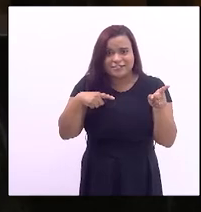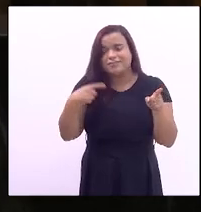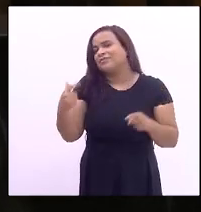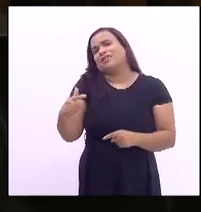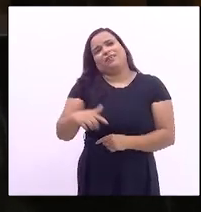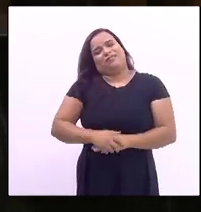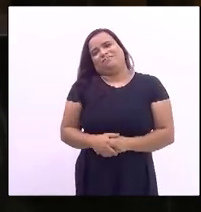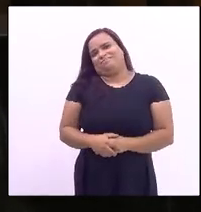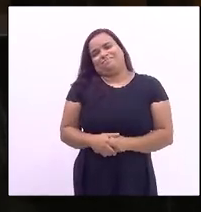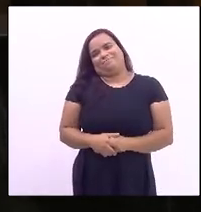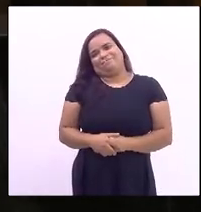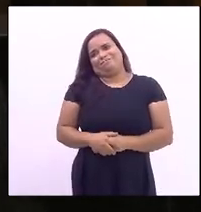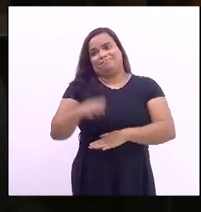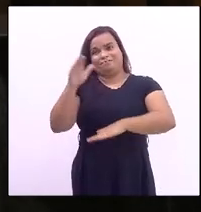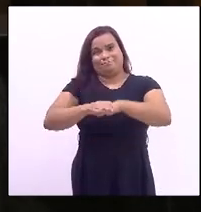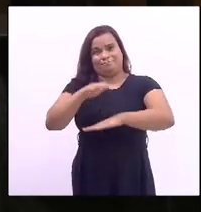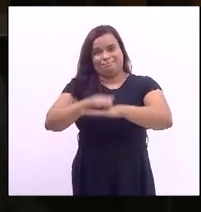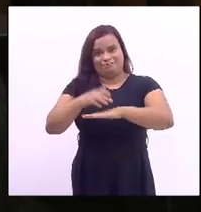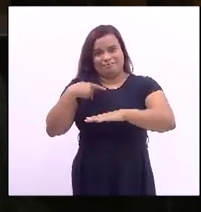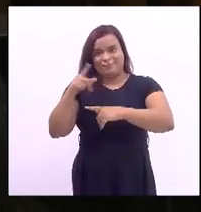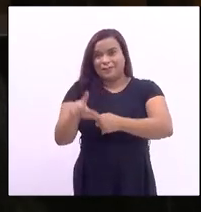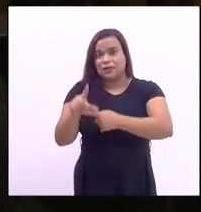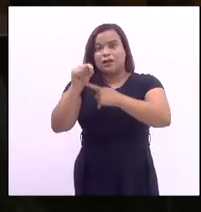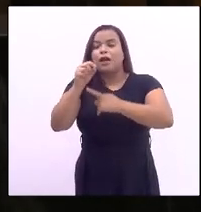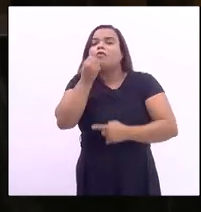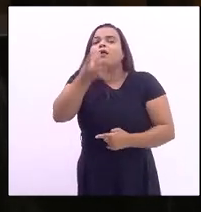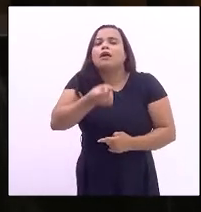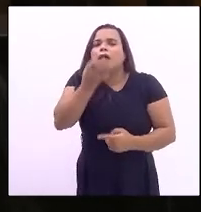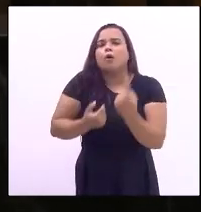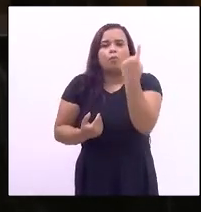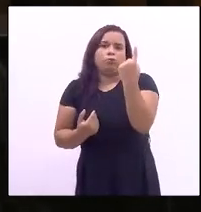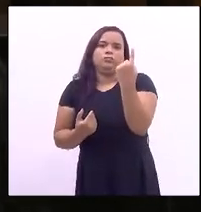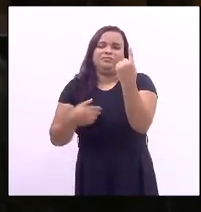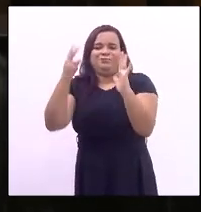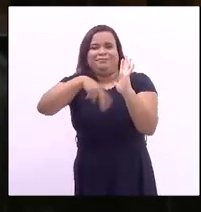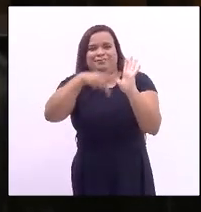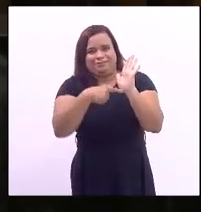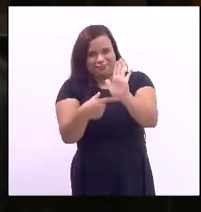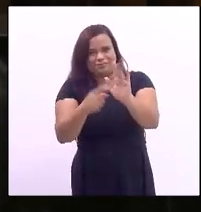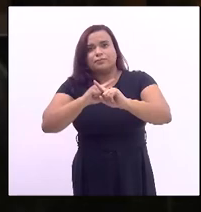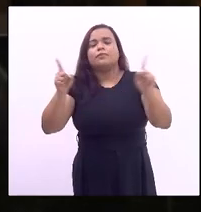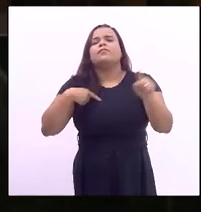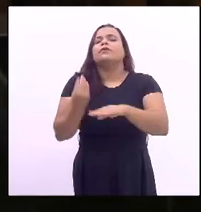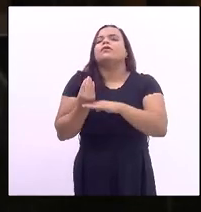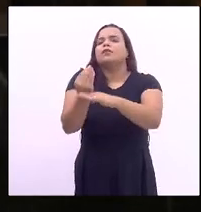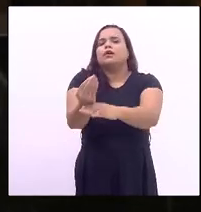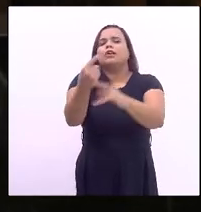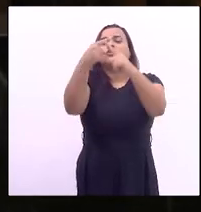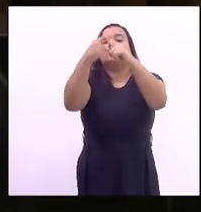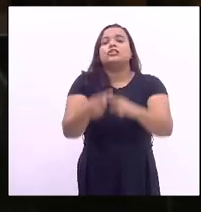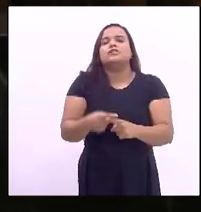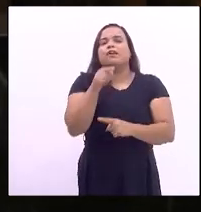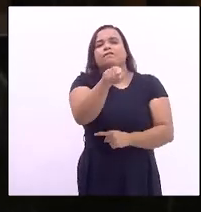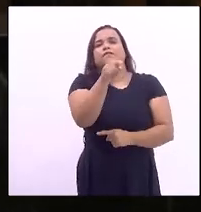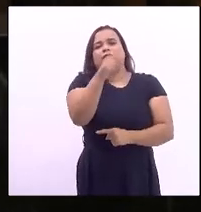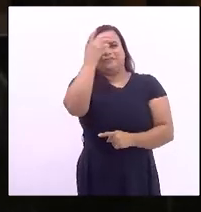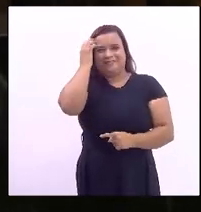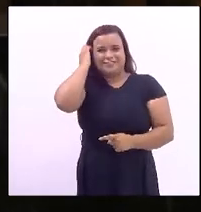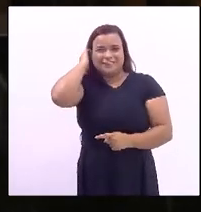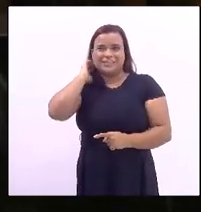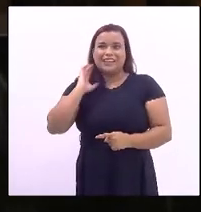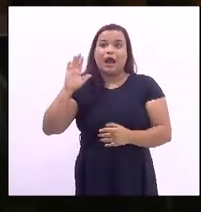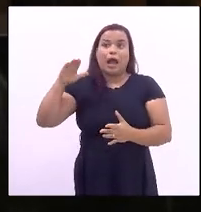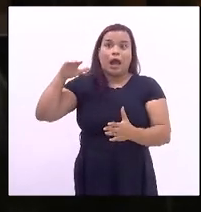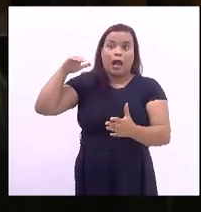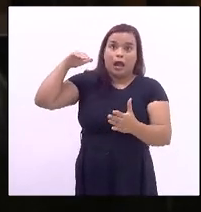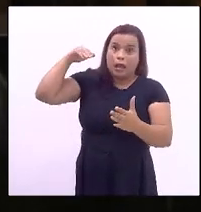e eu escolhi um relato para ser lido mas eu desafio vocês pelo menos enquanto ninguém